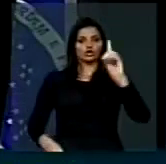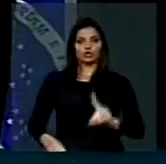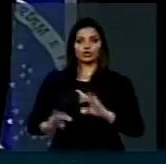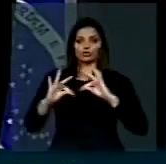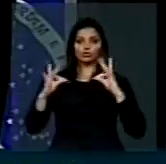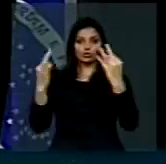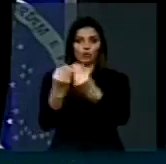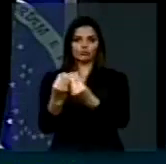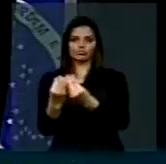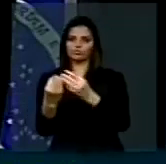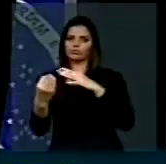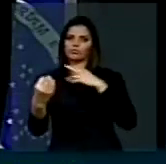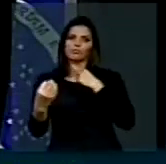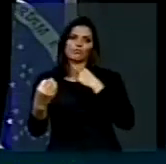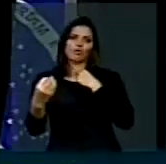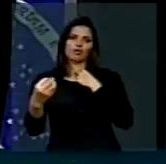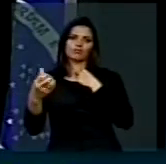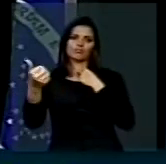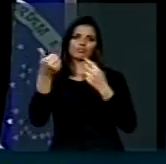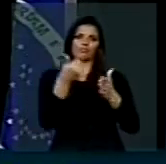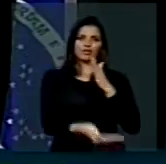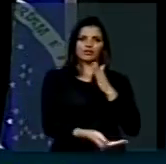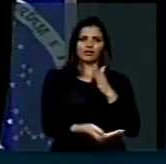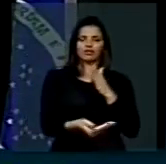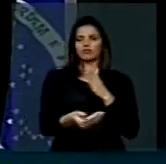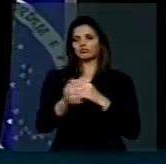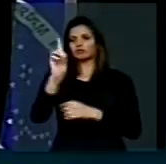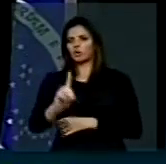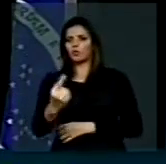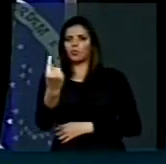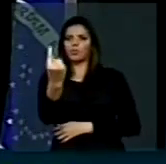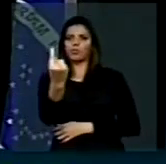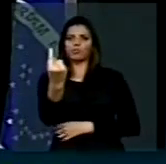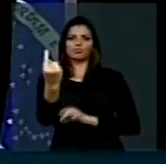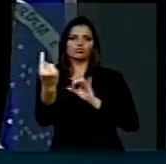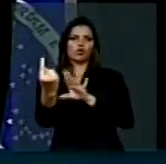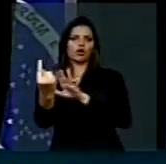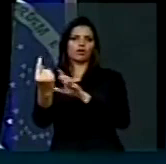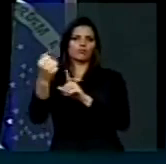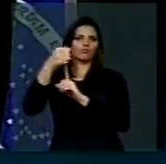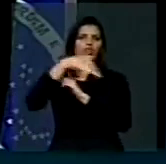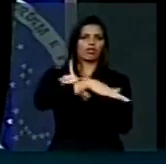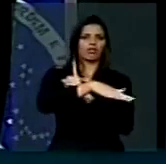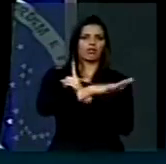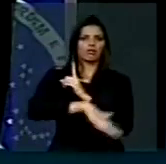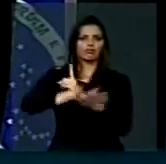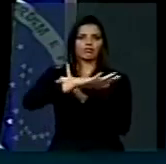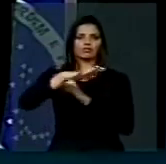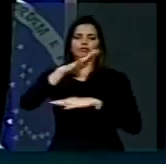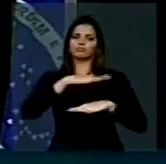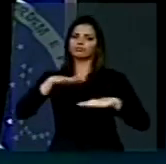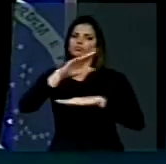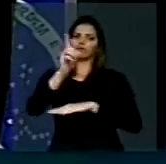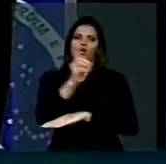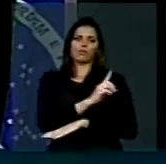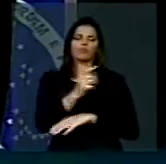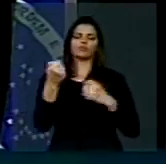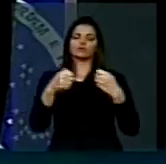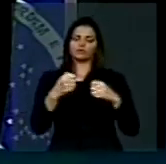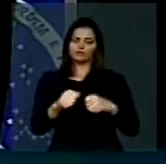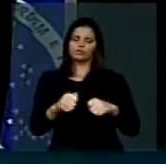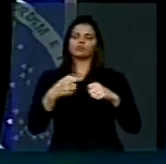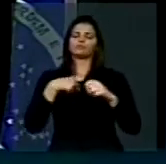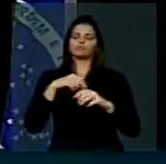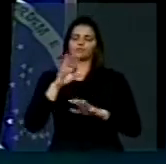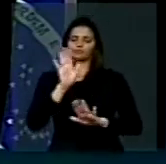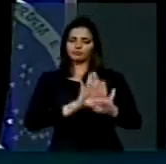todos não pode ficar prejudicado pelo direito de um, e isso precisa ser observado. Mas o que talvez esteja suscitando